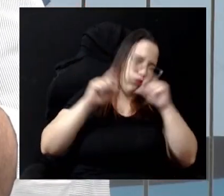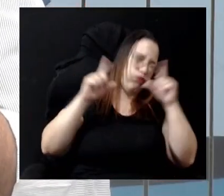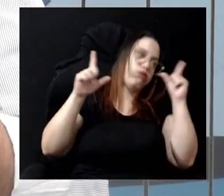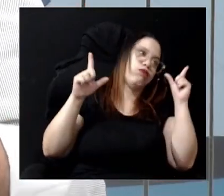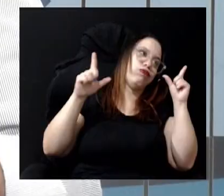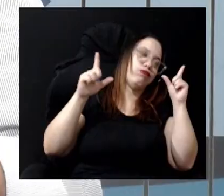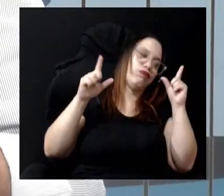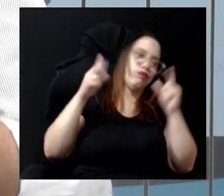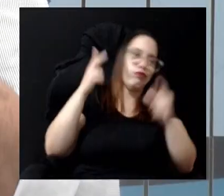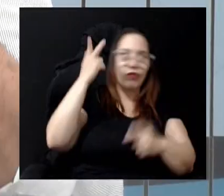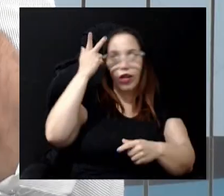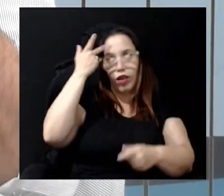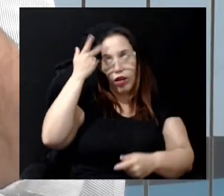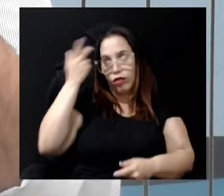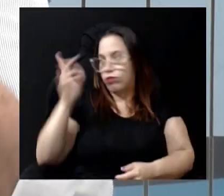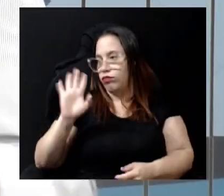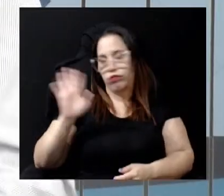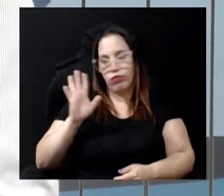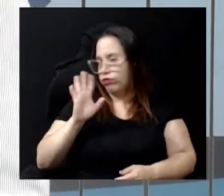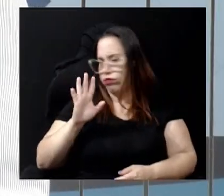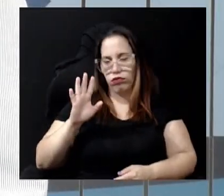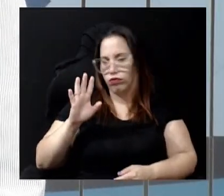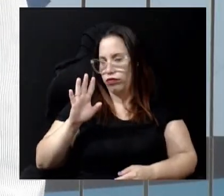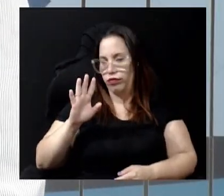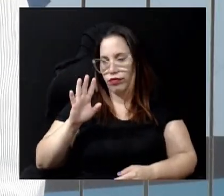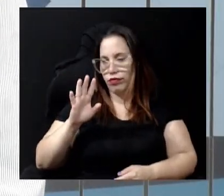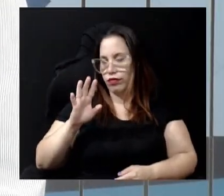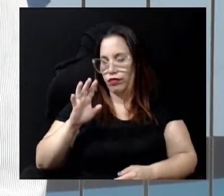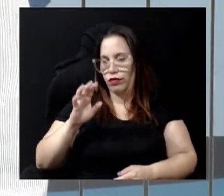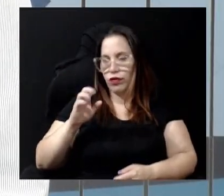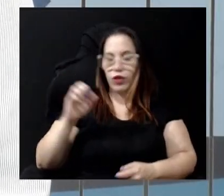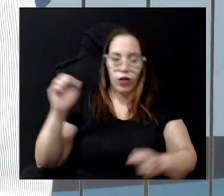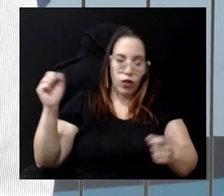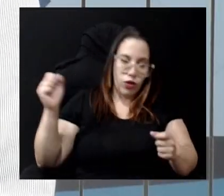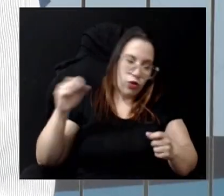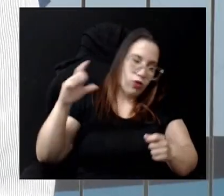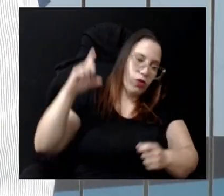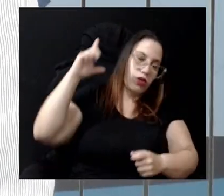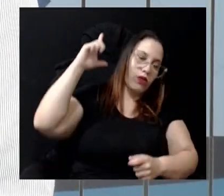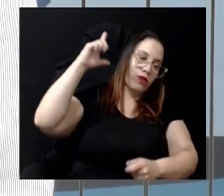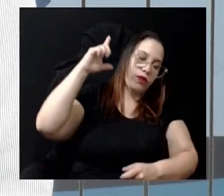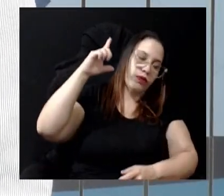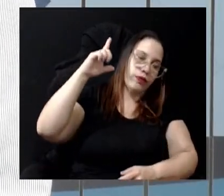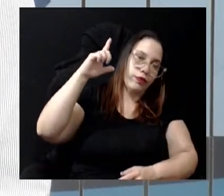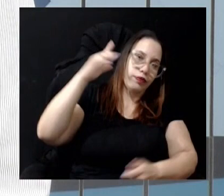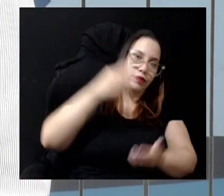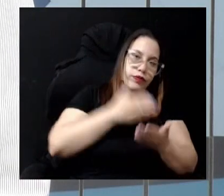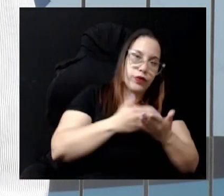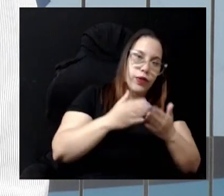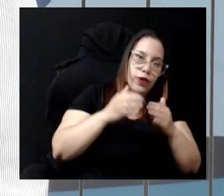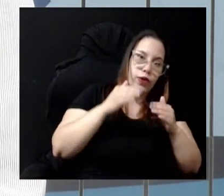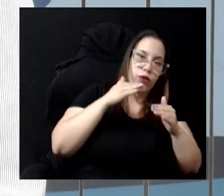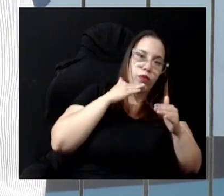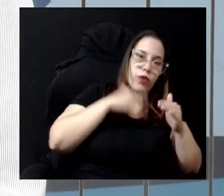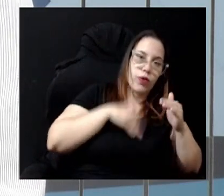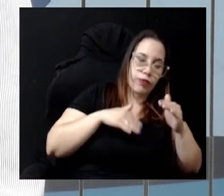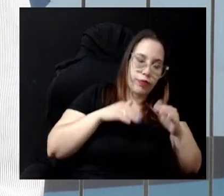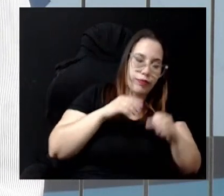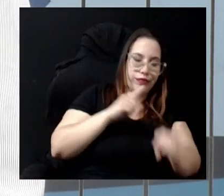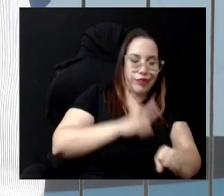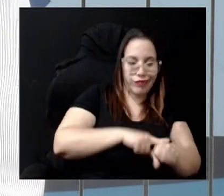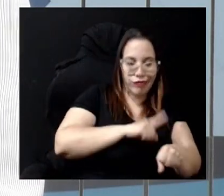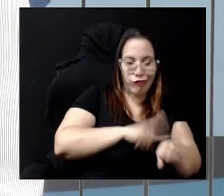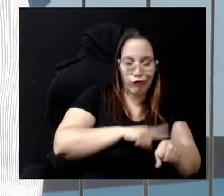isso em condições convencionais, mas ainda com o sol raiando, e aí como ele vai se pôr mais tarde, a gente aproveita, seguindo de